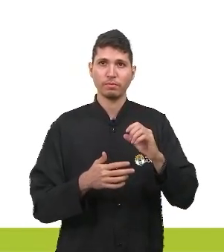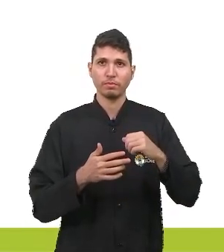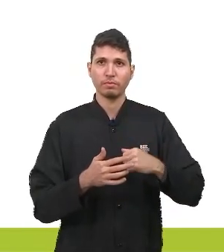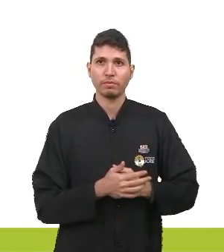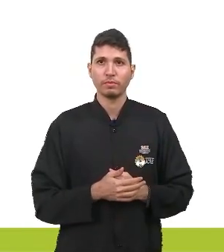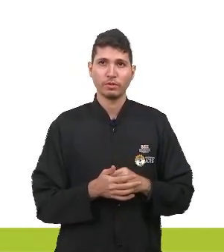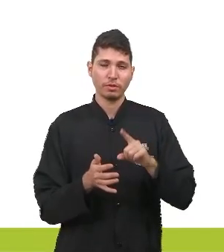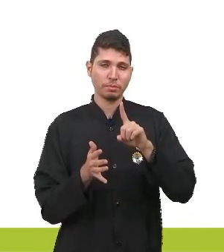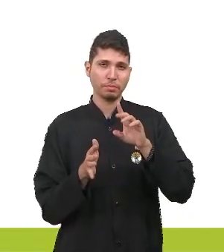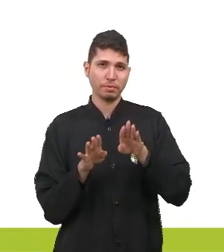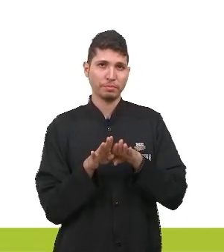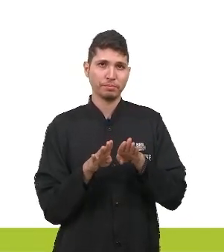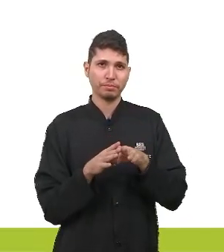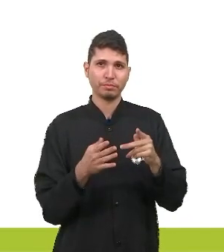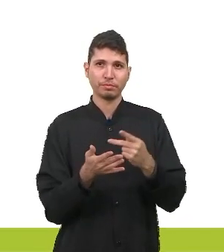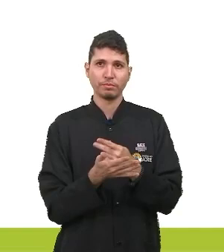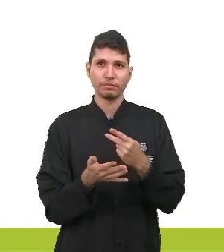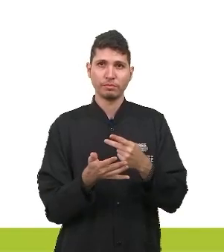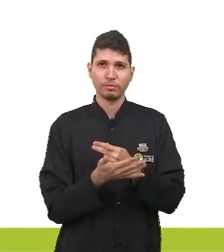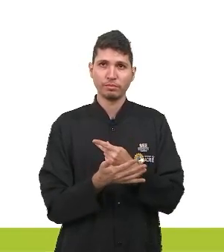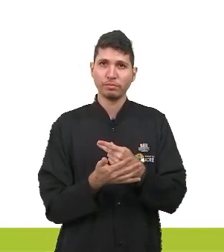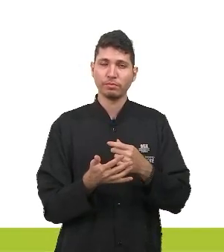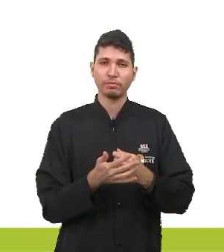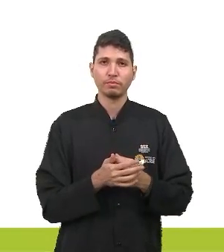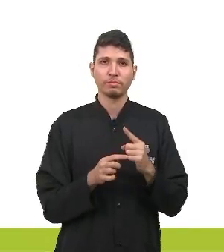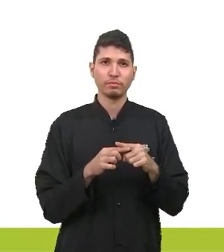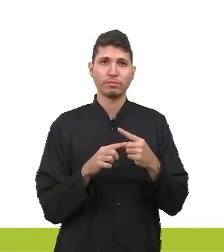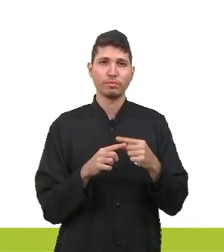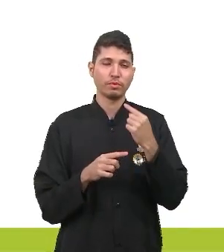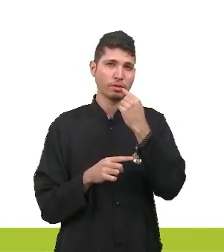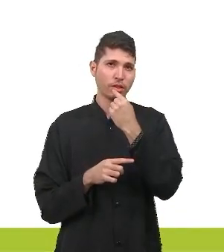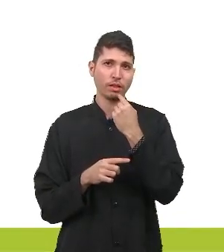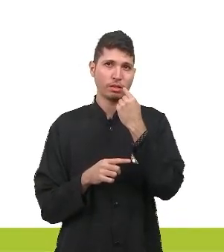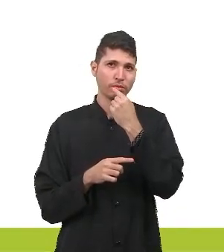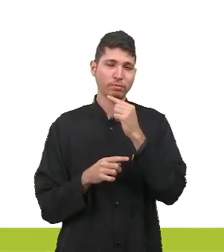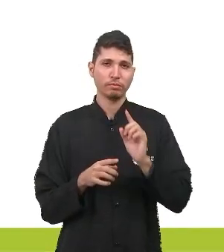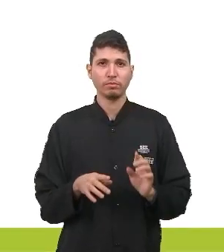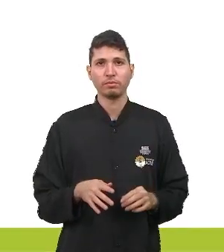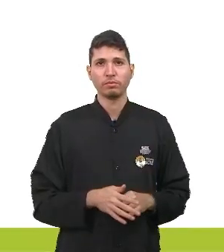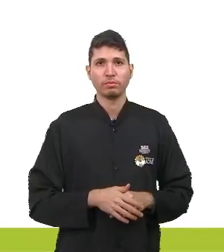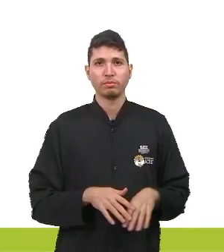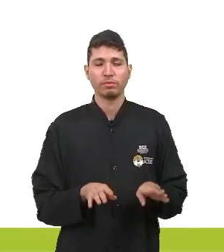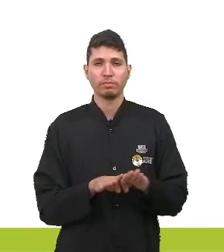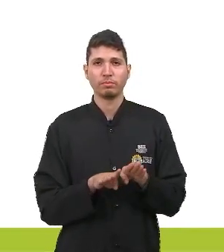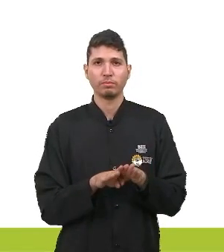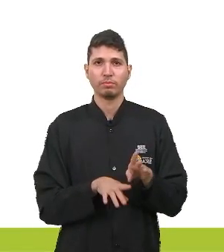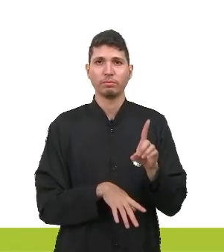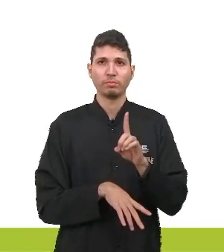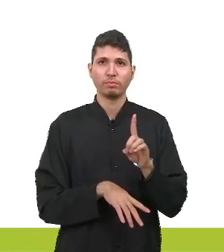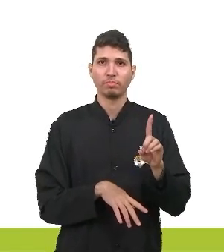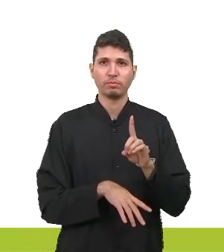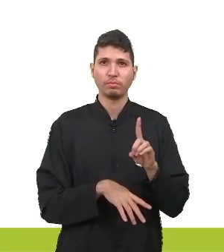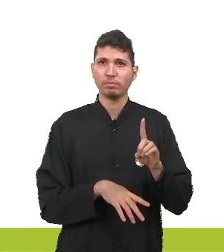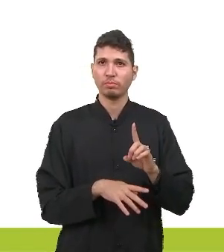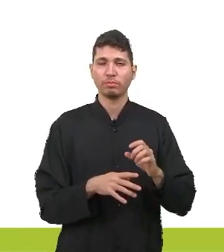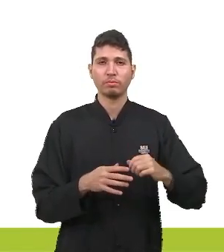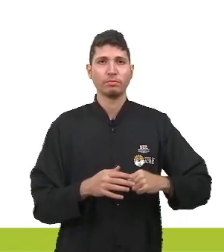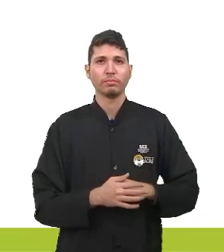vou apagando isso aqui, porque isso aqui é na boca. Então, não. Senão, nem precisaria ter,